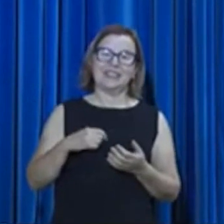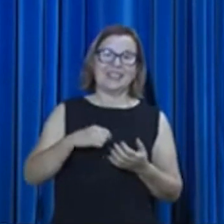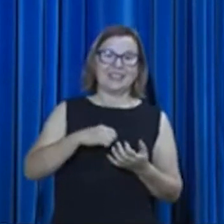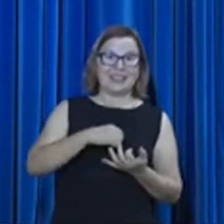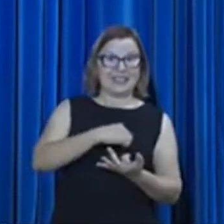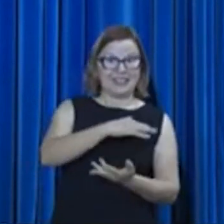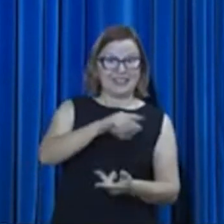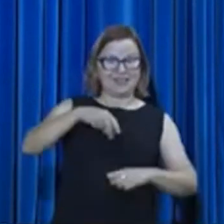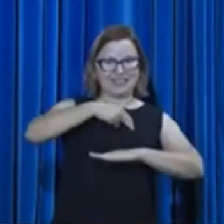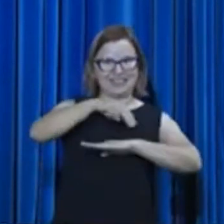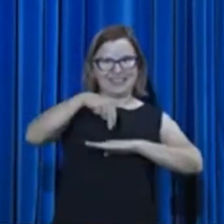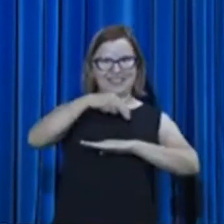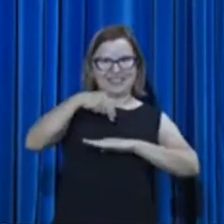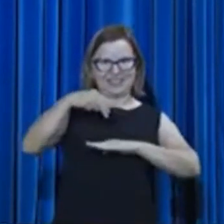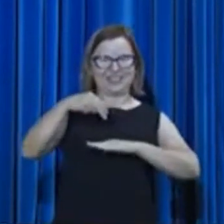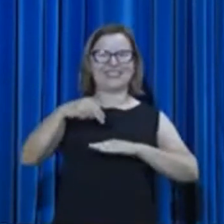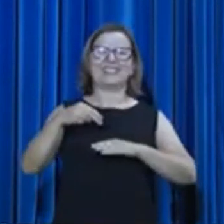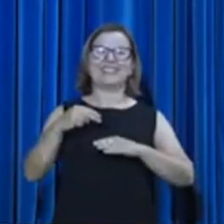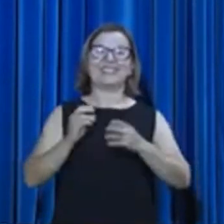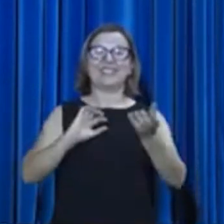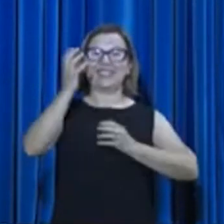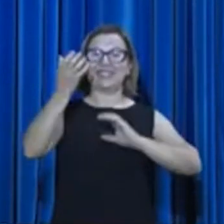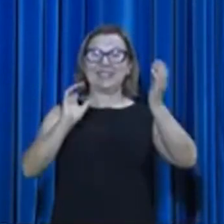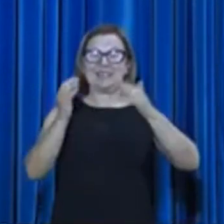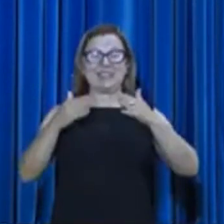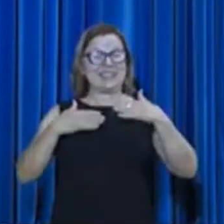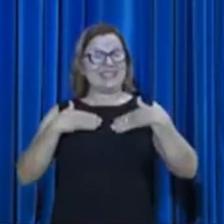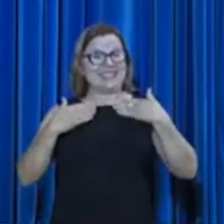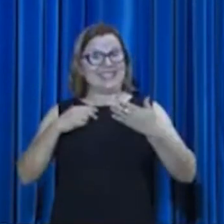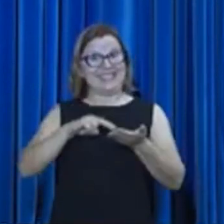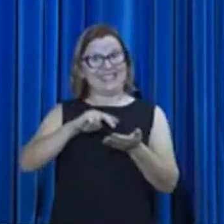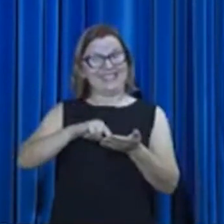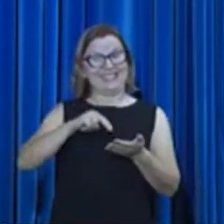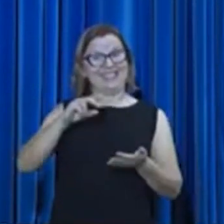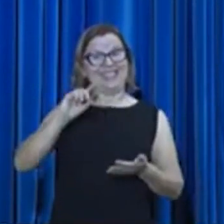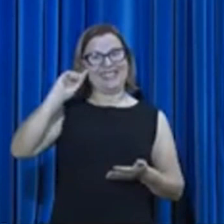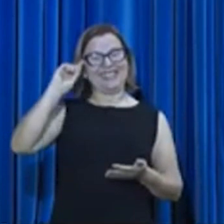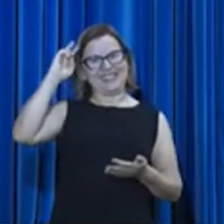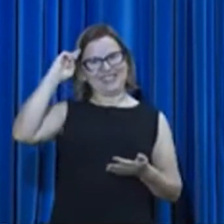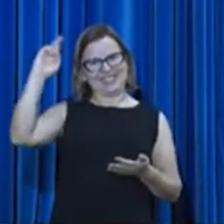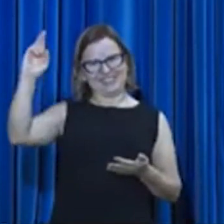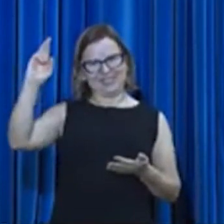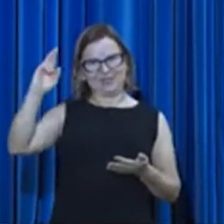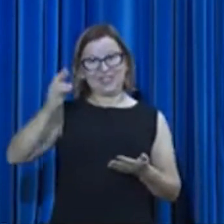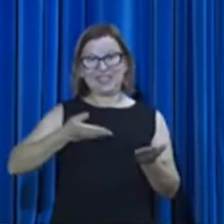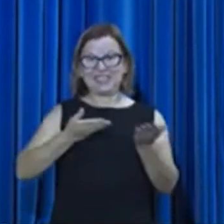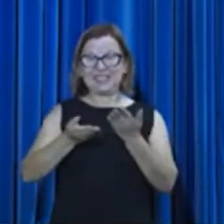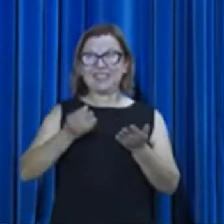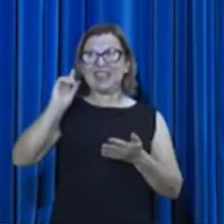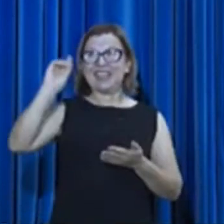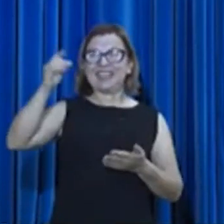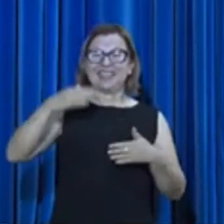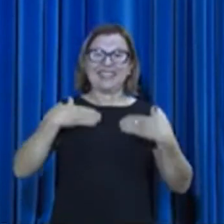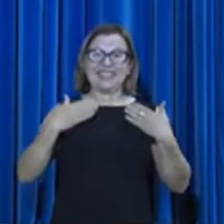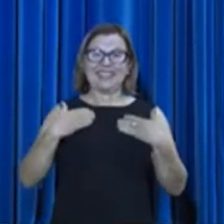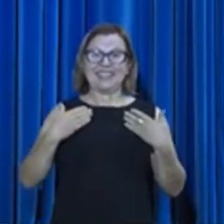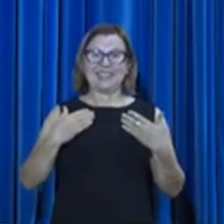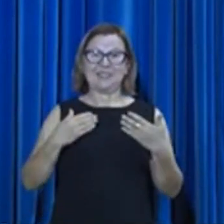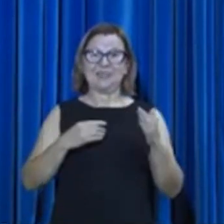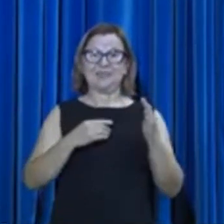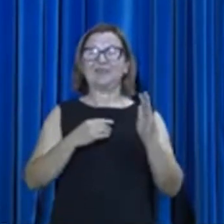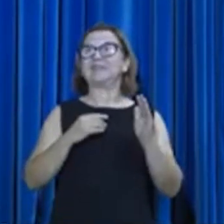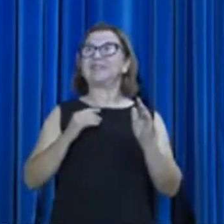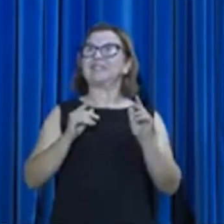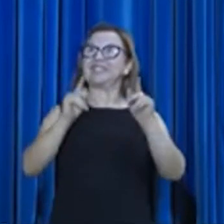Senhor todas as terras. Servi ao Senhor com alegria. Apresentai-vos diante dele